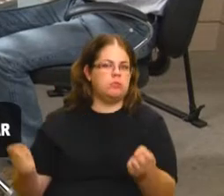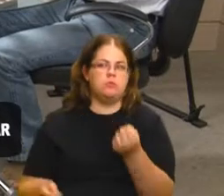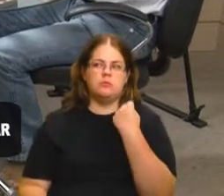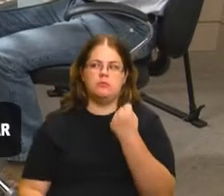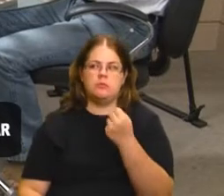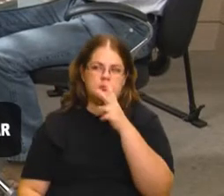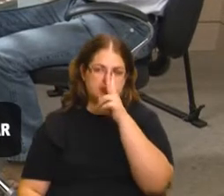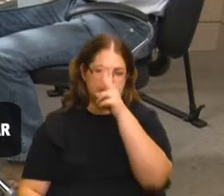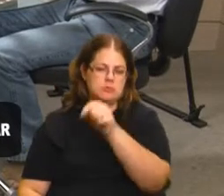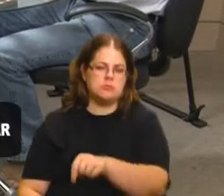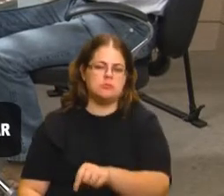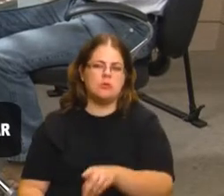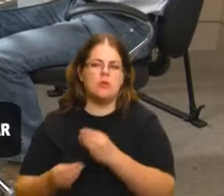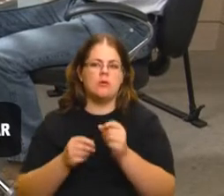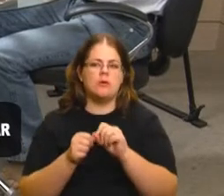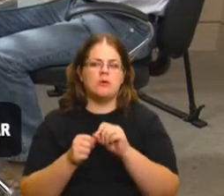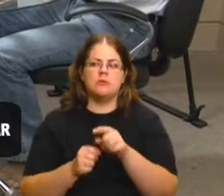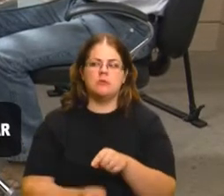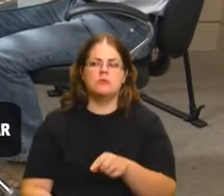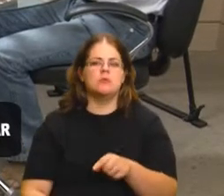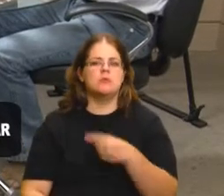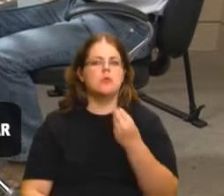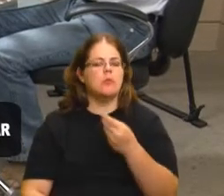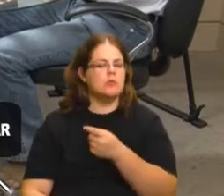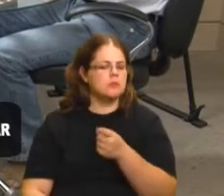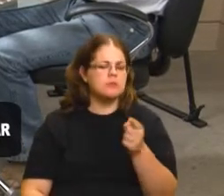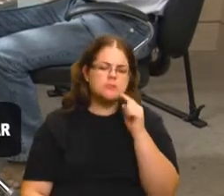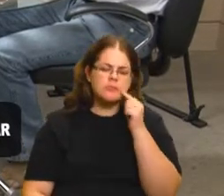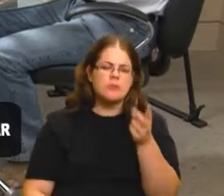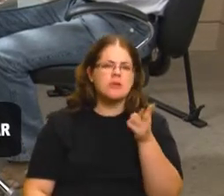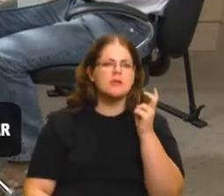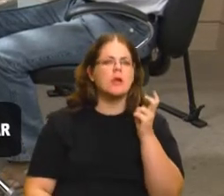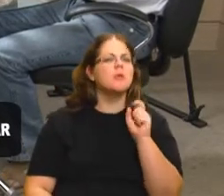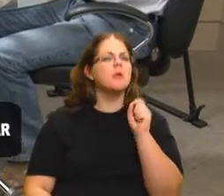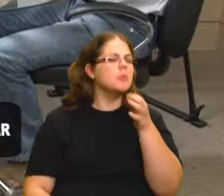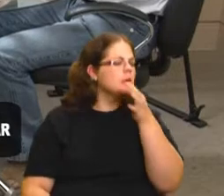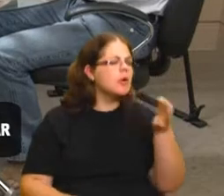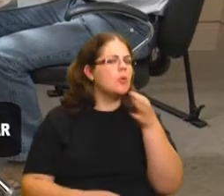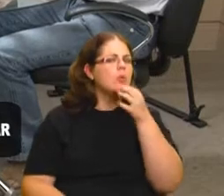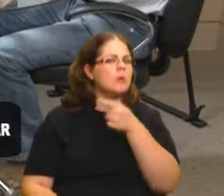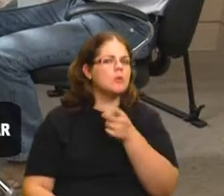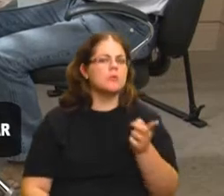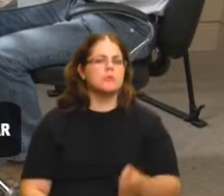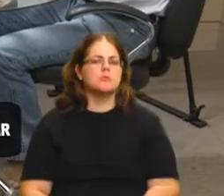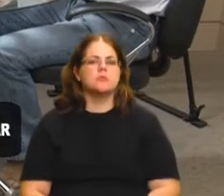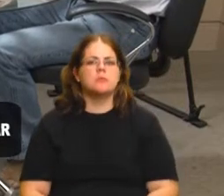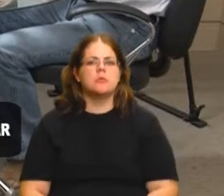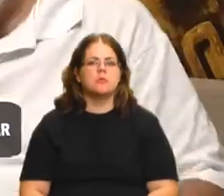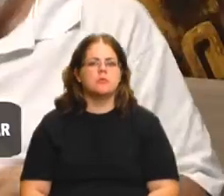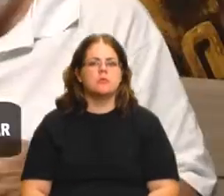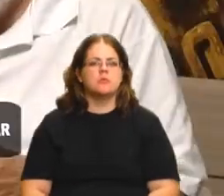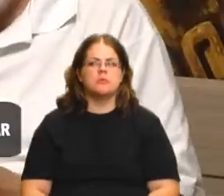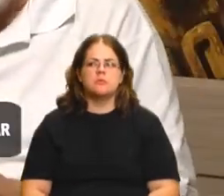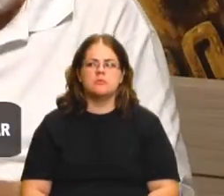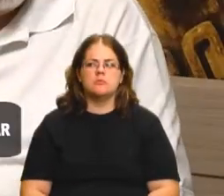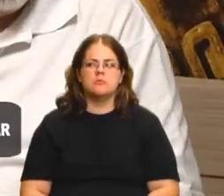A roubalheira está institucionalizada, essa coisa toda. Como é que vocês veem esse tipo de manifestação?